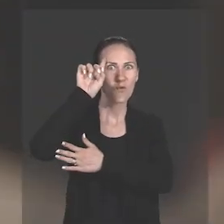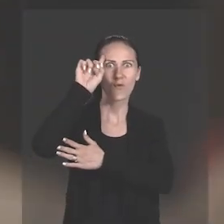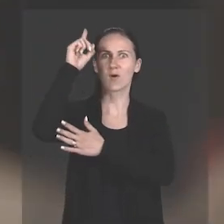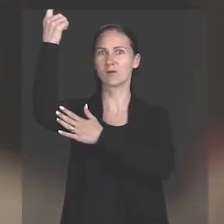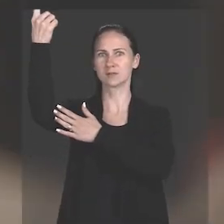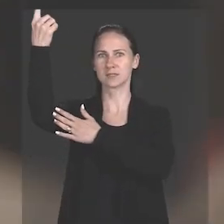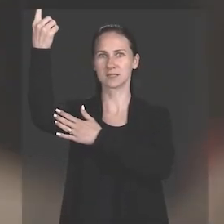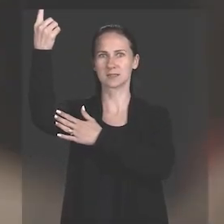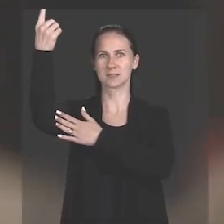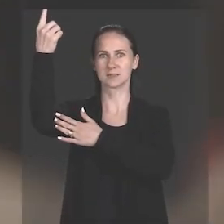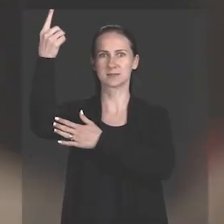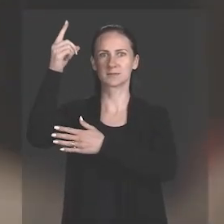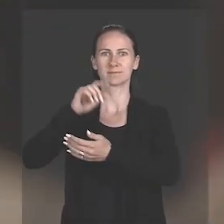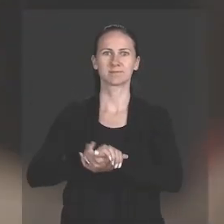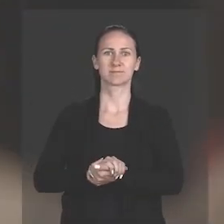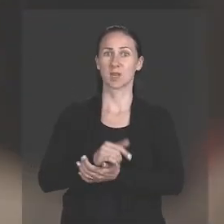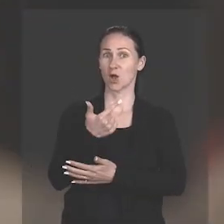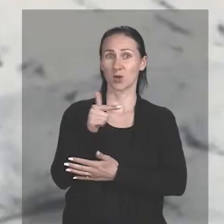nenhuma grande invenção,